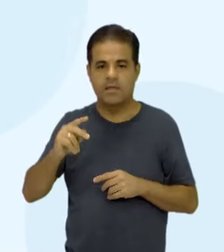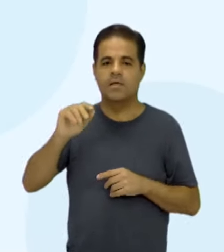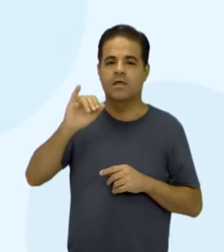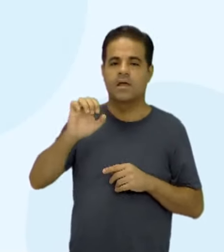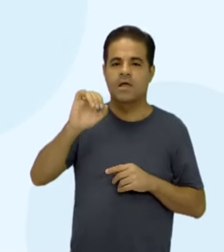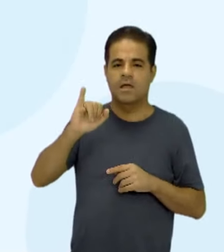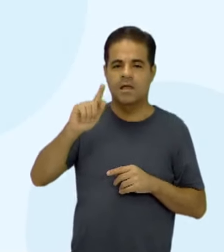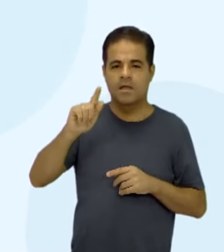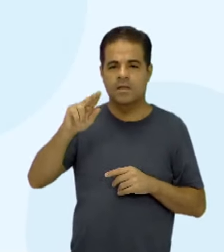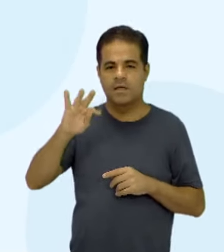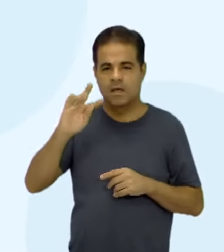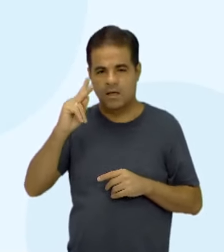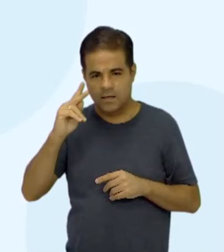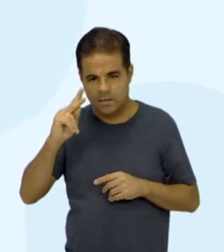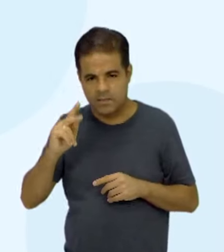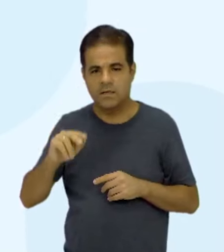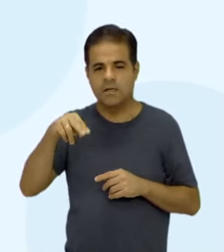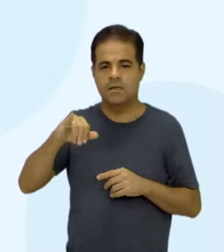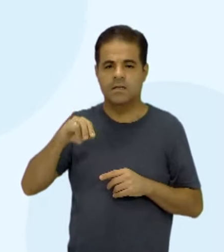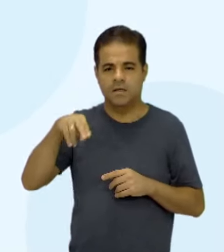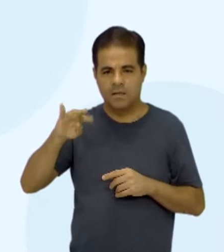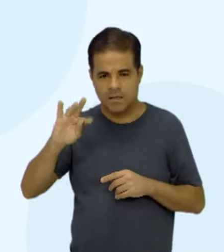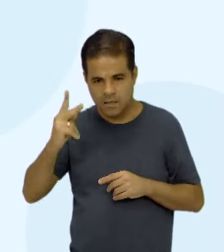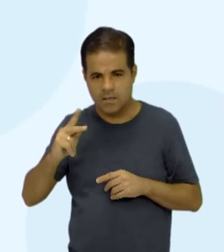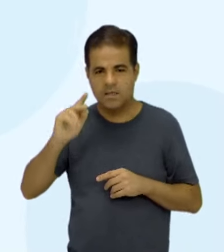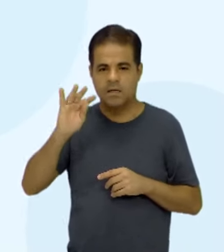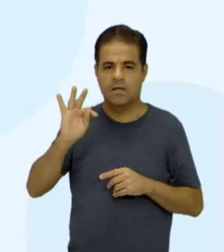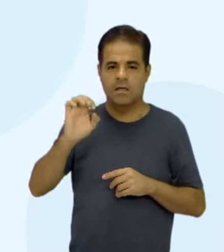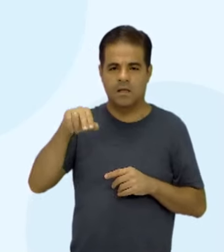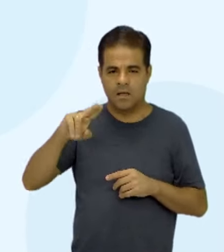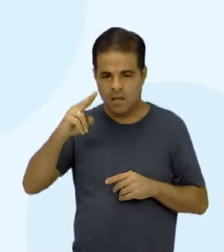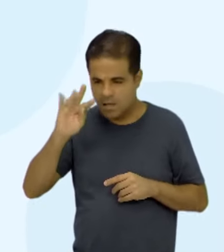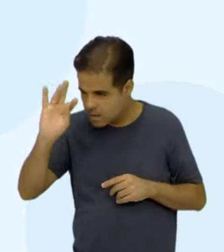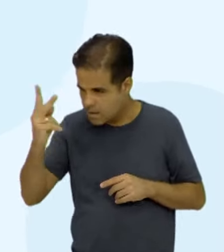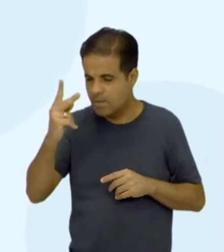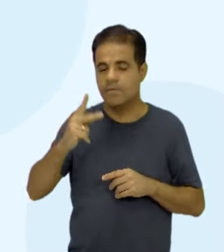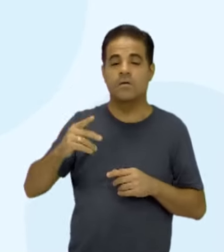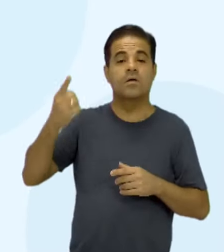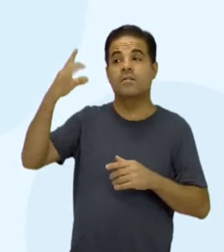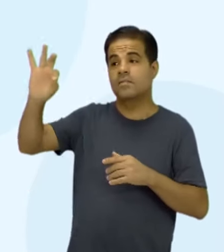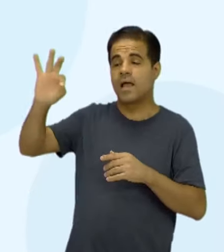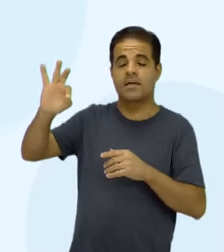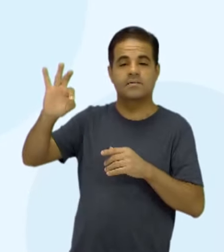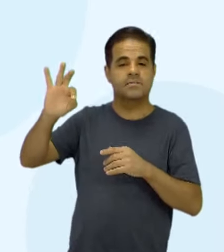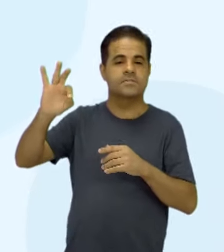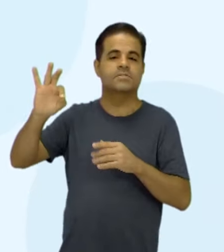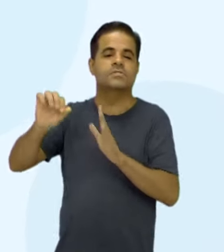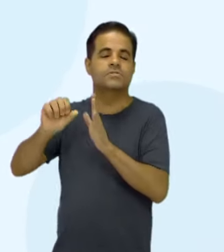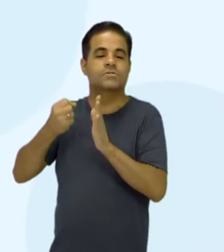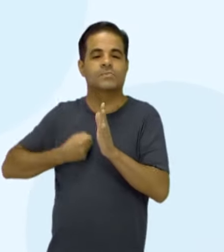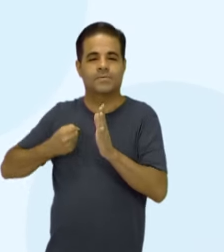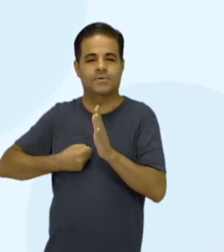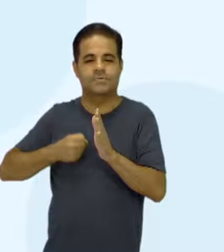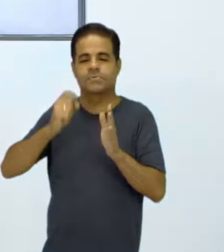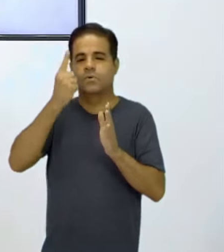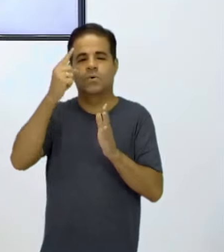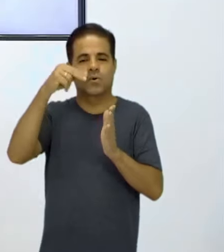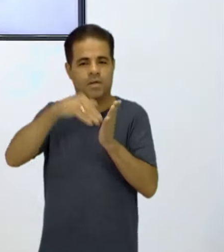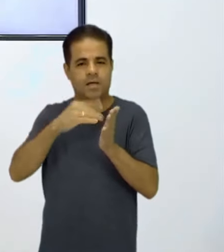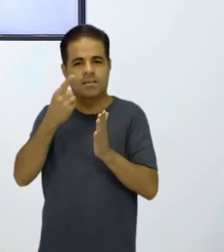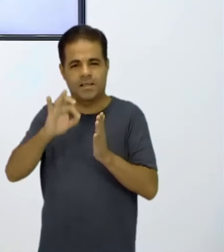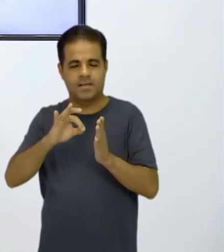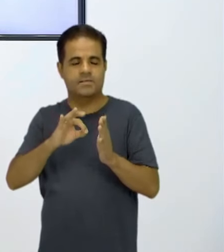nine intenso tão os dez primeiros números ordinais tão de